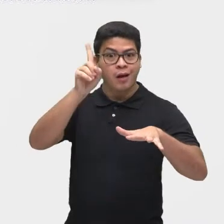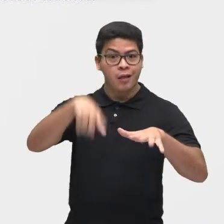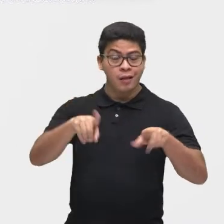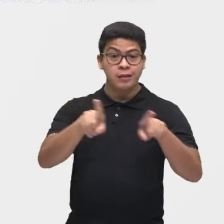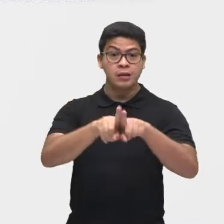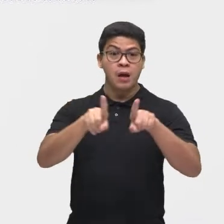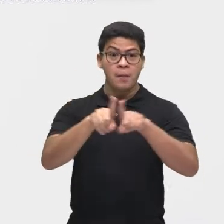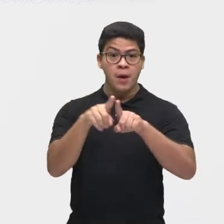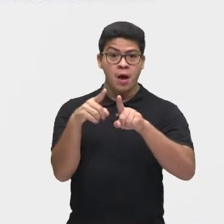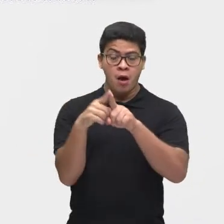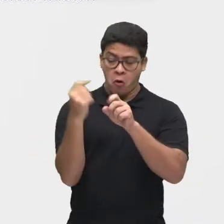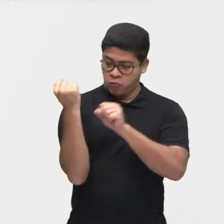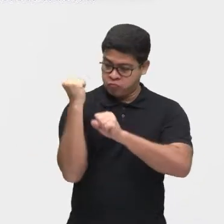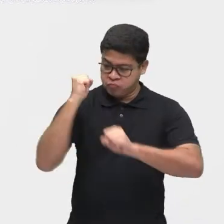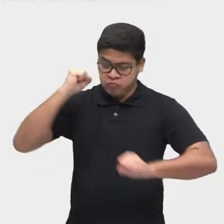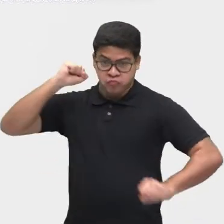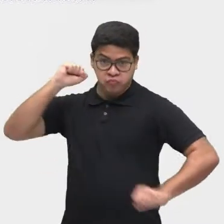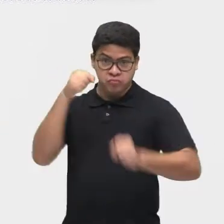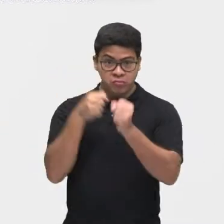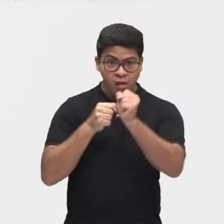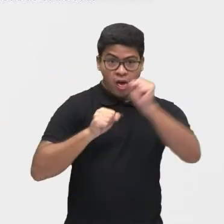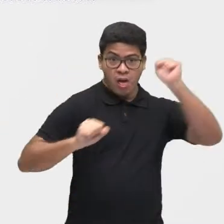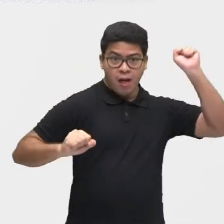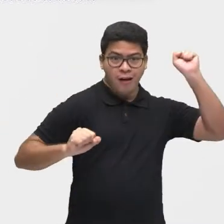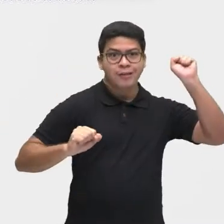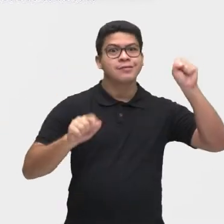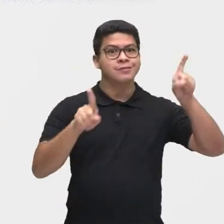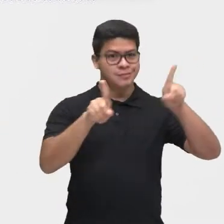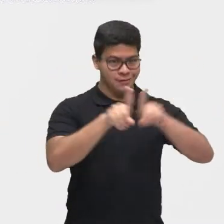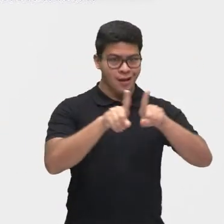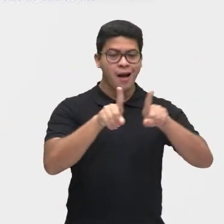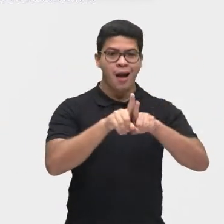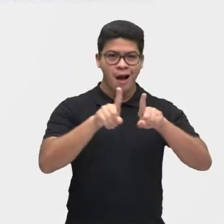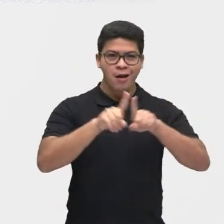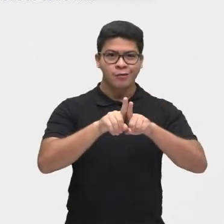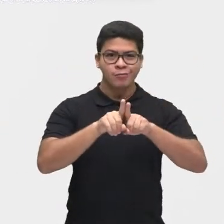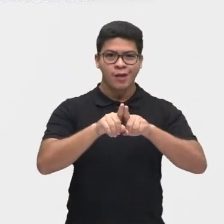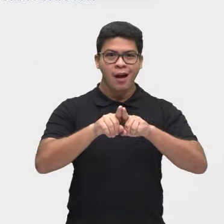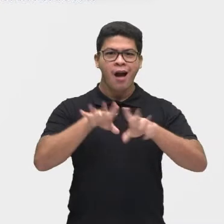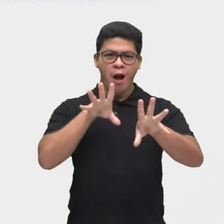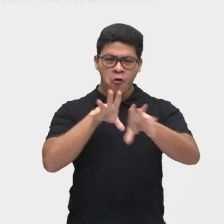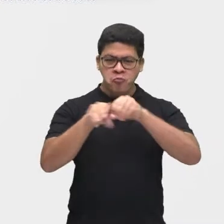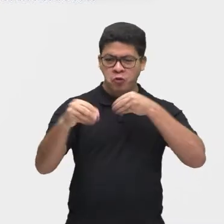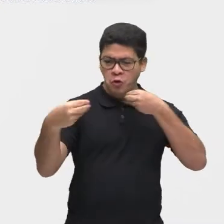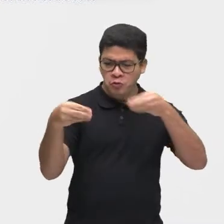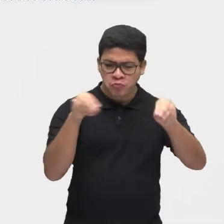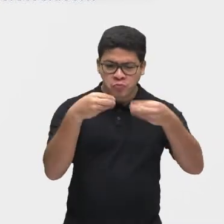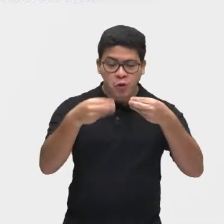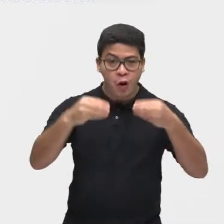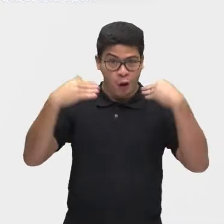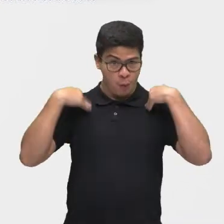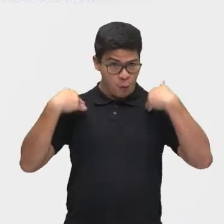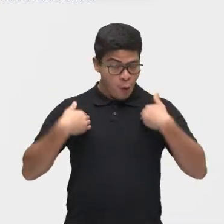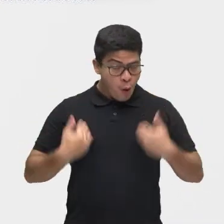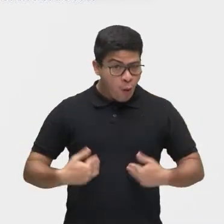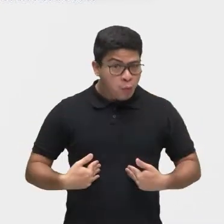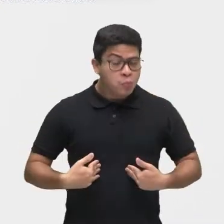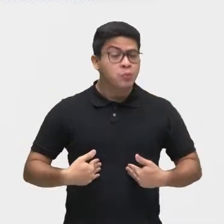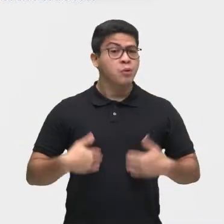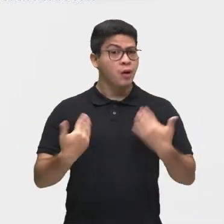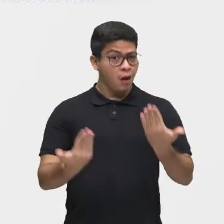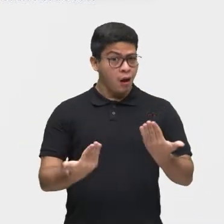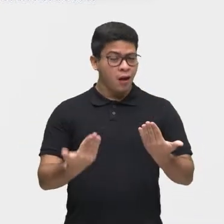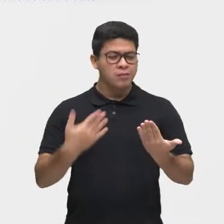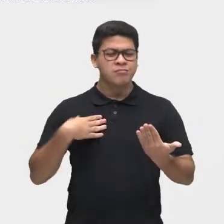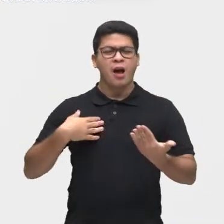elasticidade, vai trabalhar a flexibilidade do seu corpo, né? Por isso que começa um treinamento